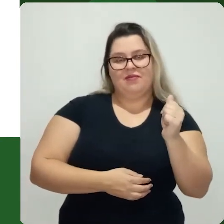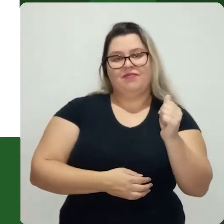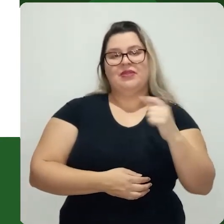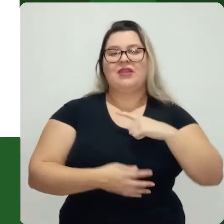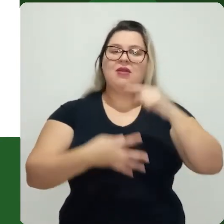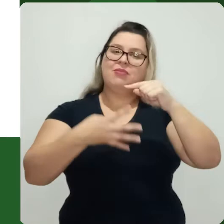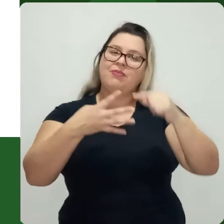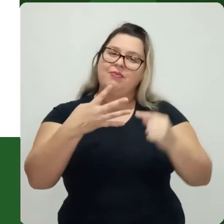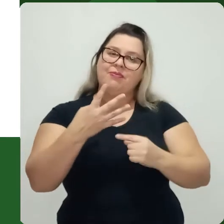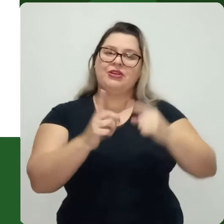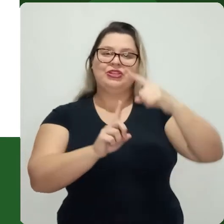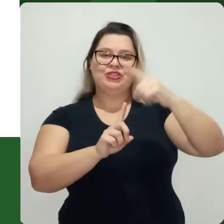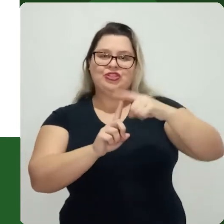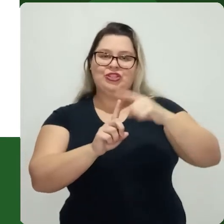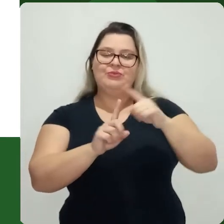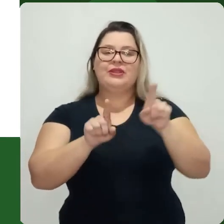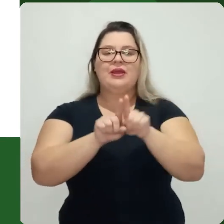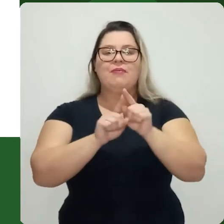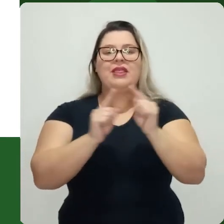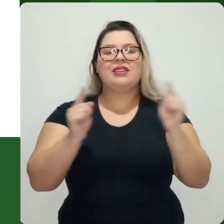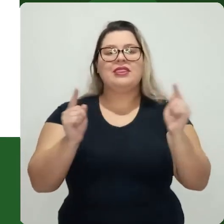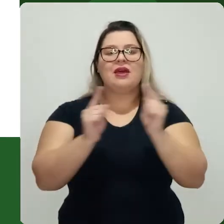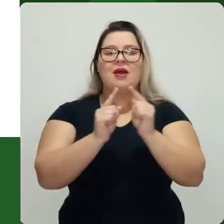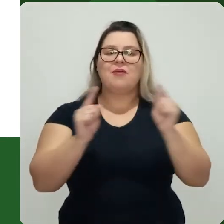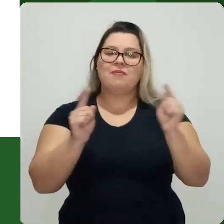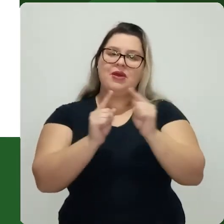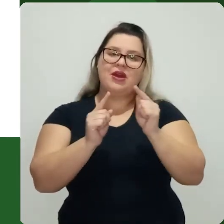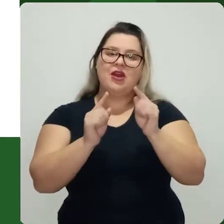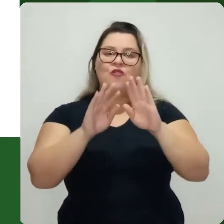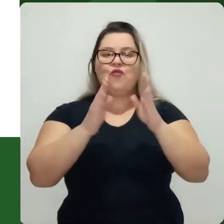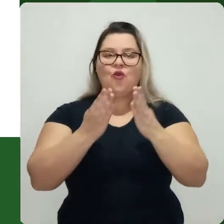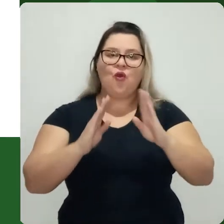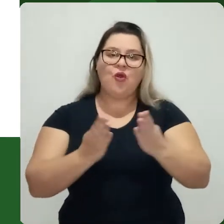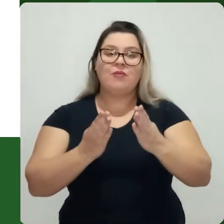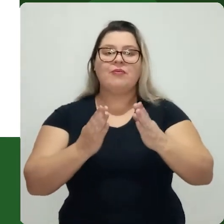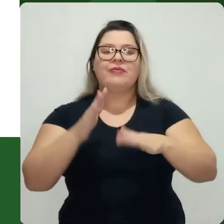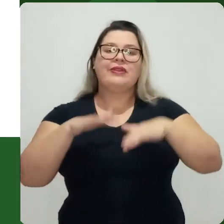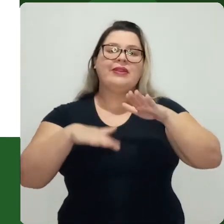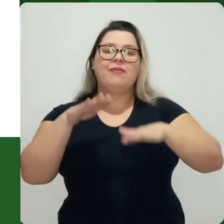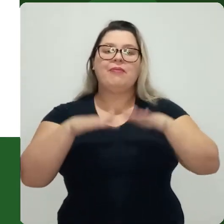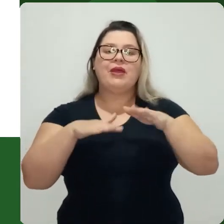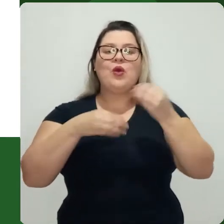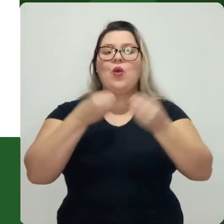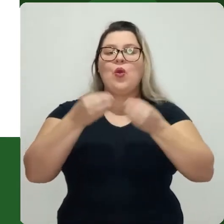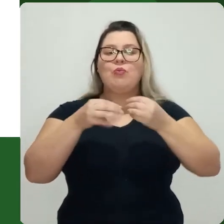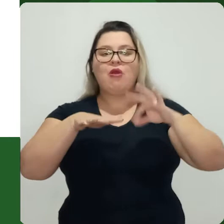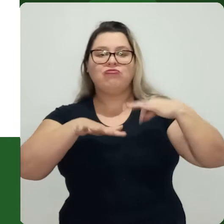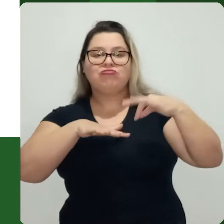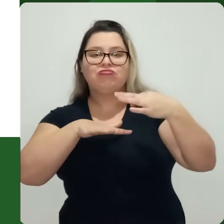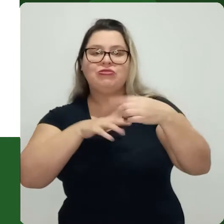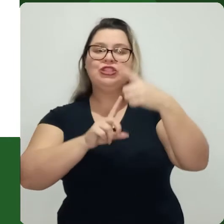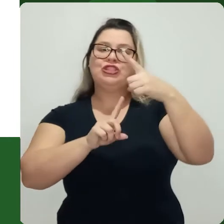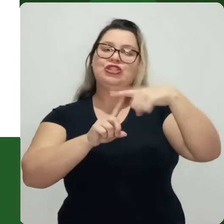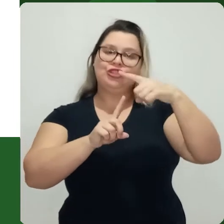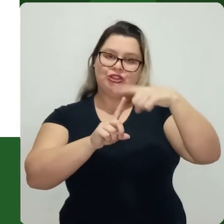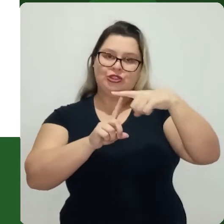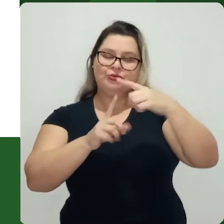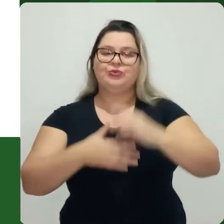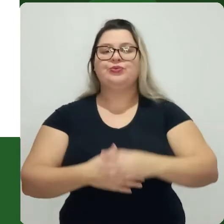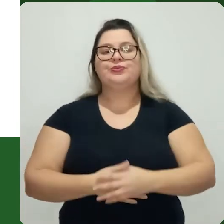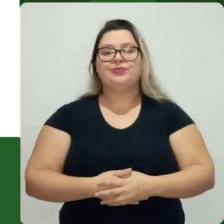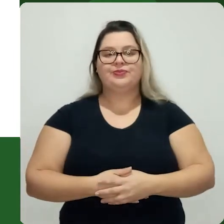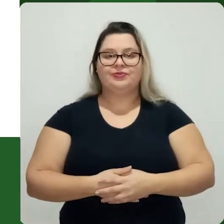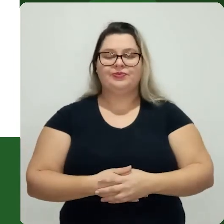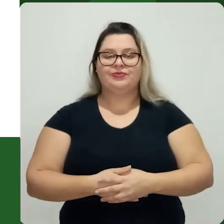compostas, bico de pato e de vários tamanhos e formatos, dependendo da técnica de tricotagem e o tipo